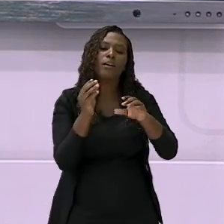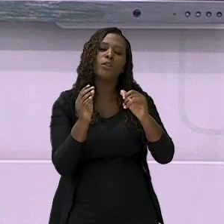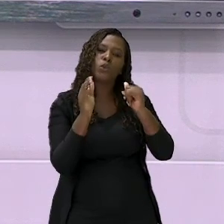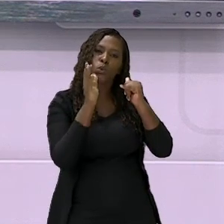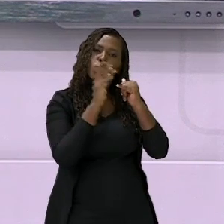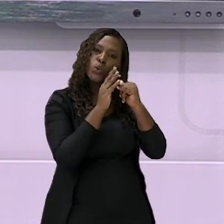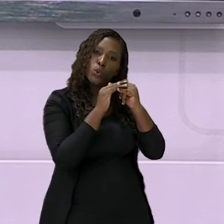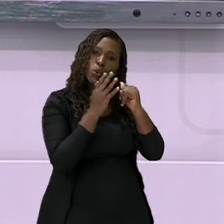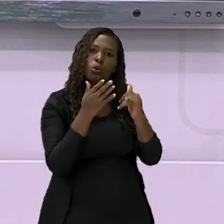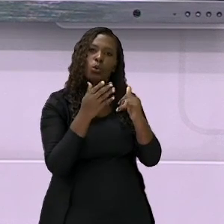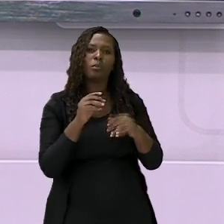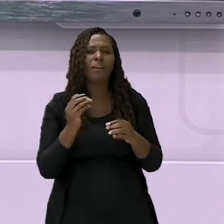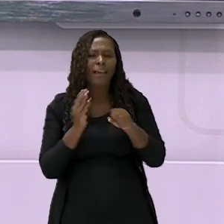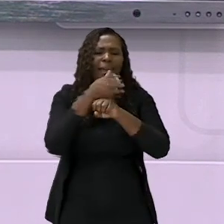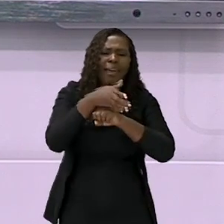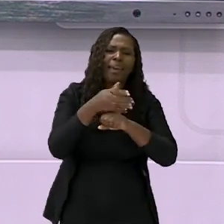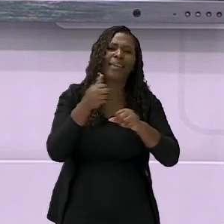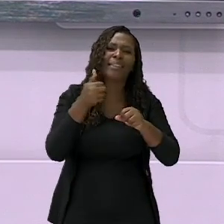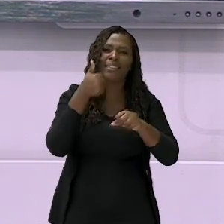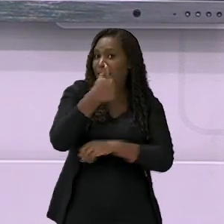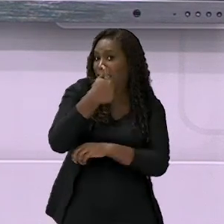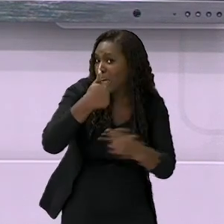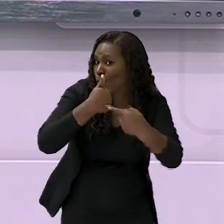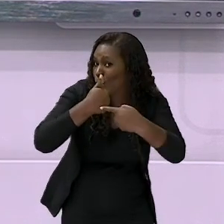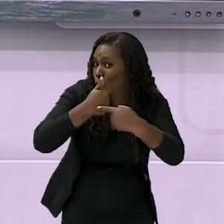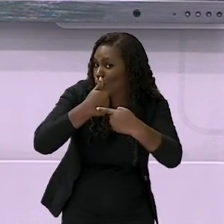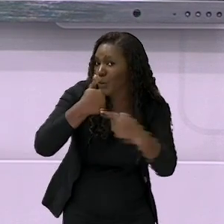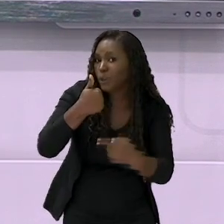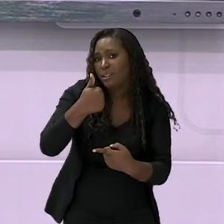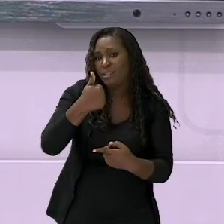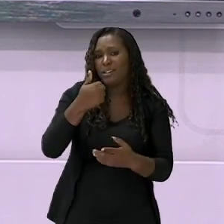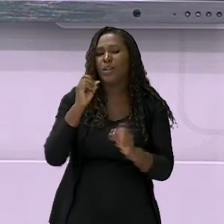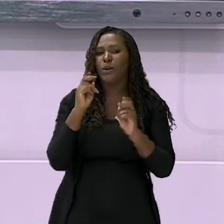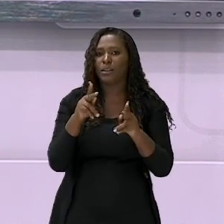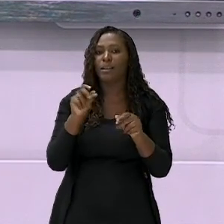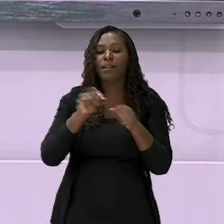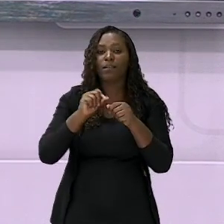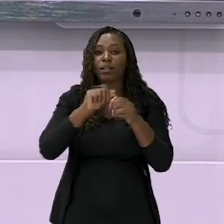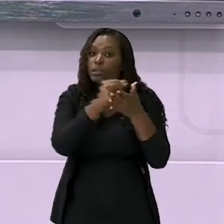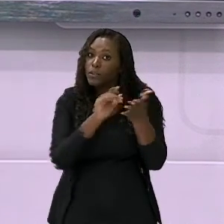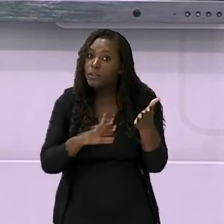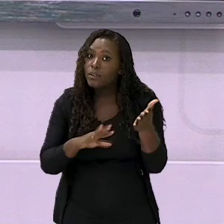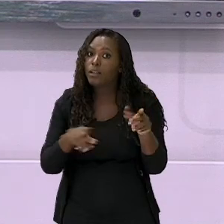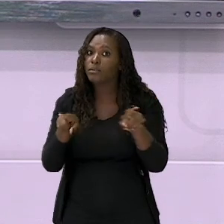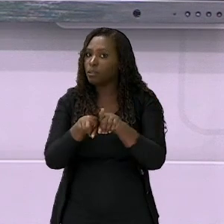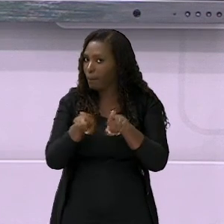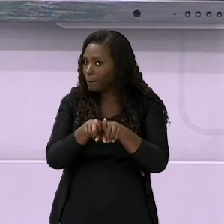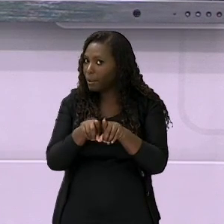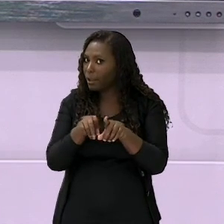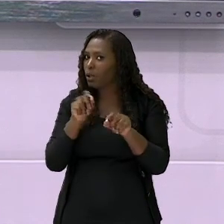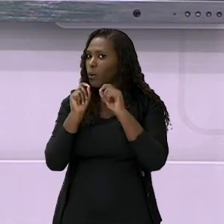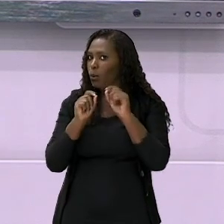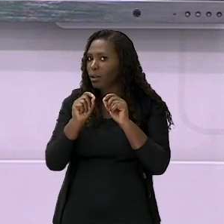o seu like, dê o seu joinha, curta a nossa aula, faça a sua atividade e, acima de tudo,